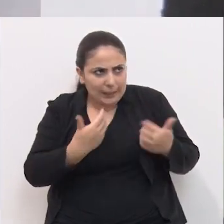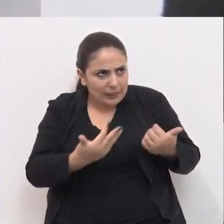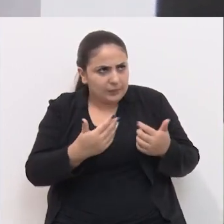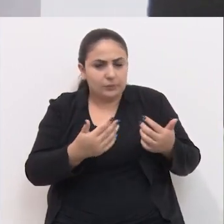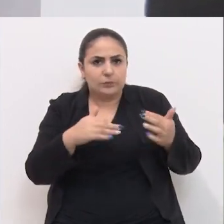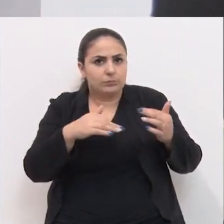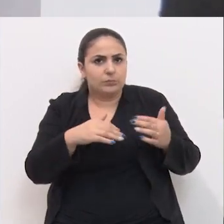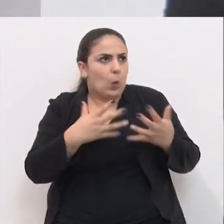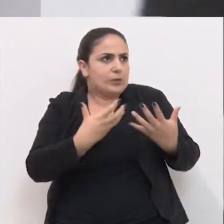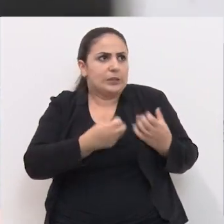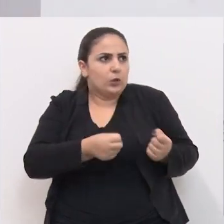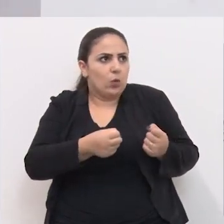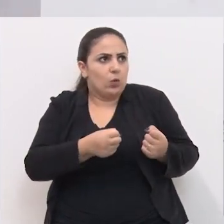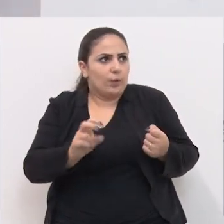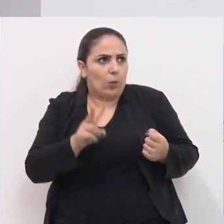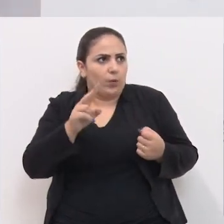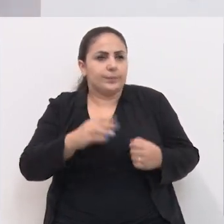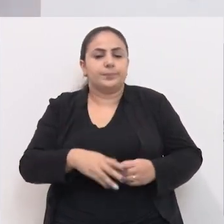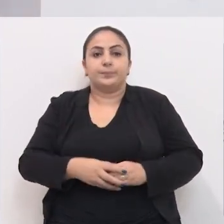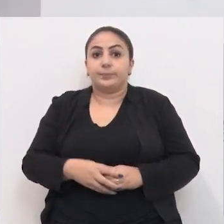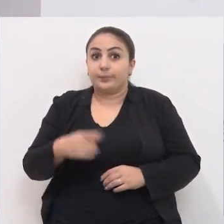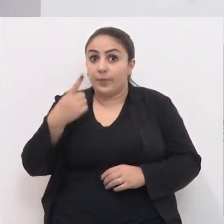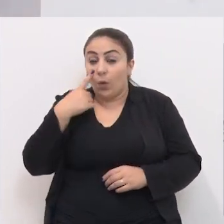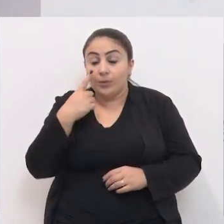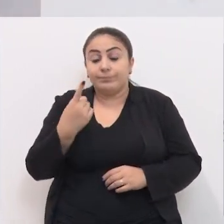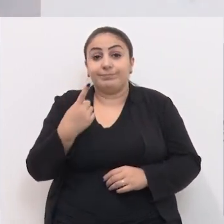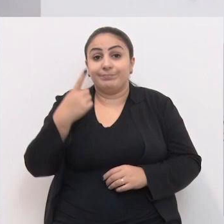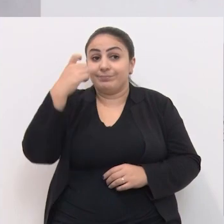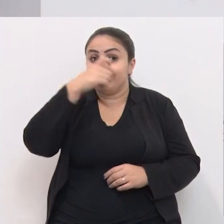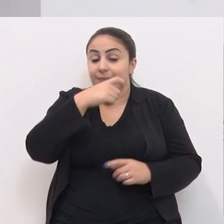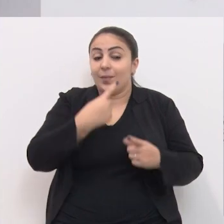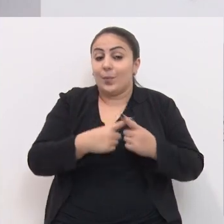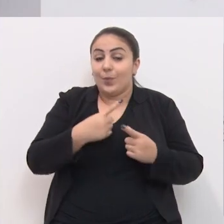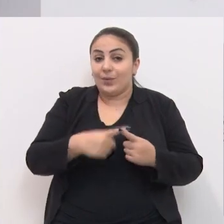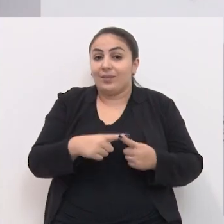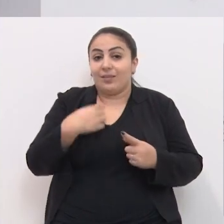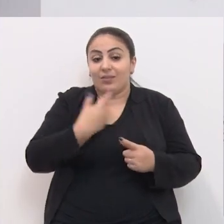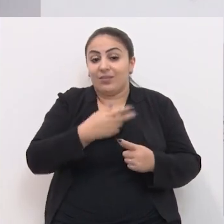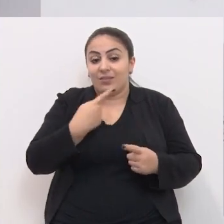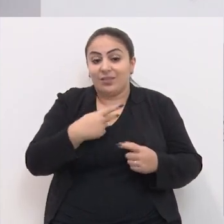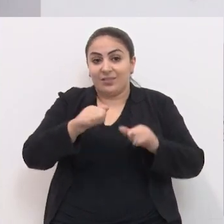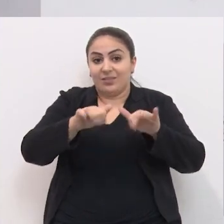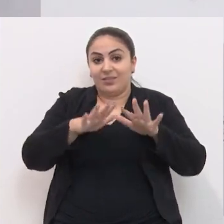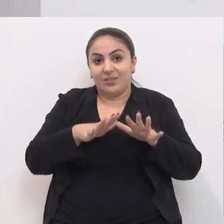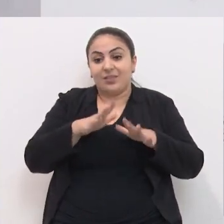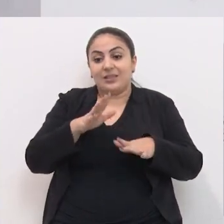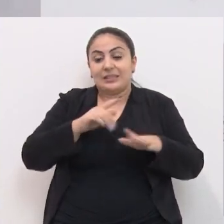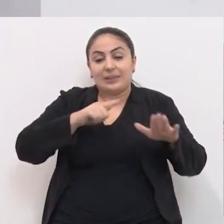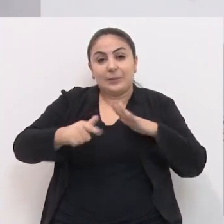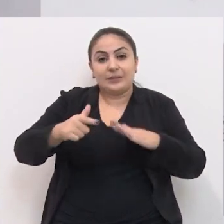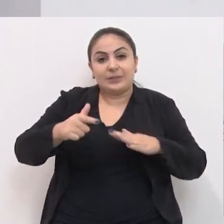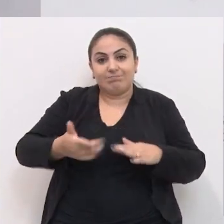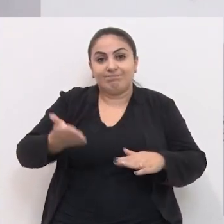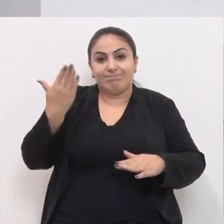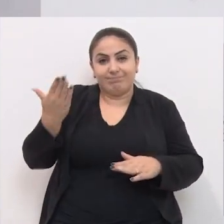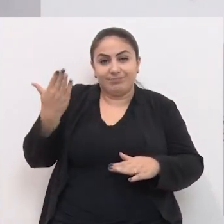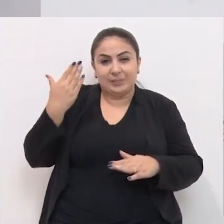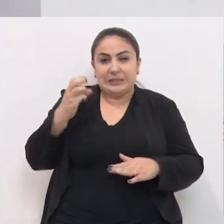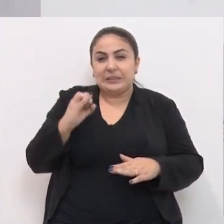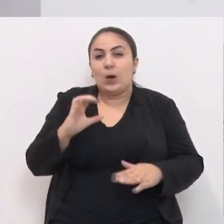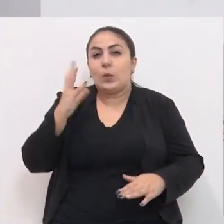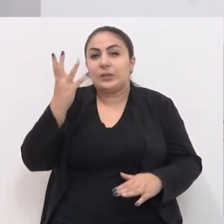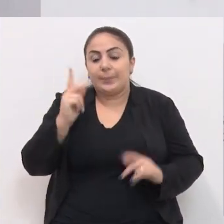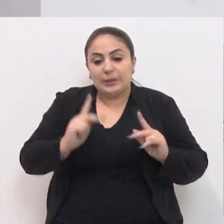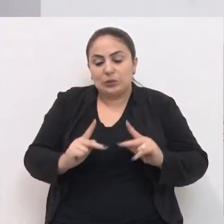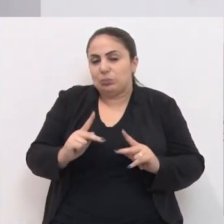Sempre falei que todos os anos teve aumento. E agora, o aumento é muito alto. As pessoas não sei se vão